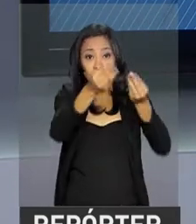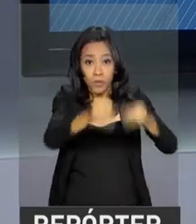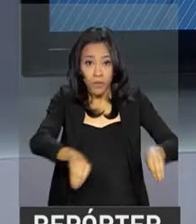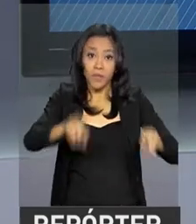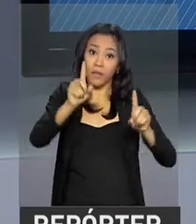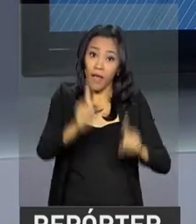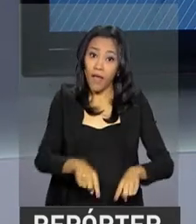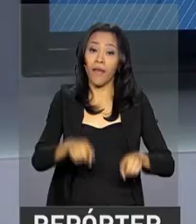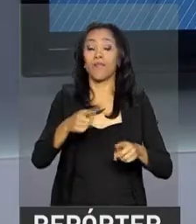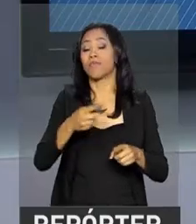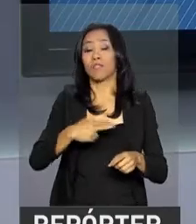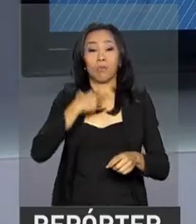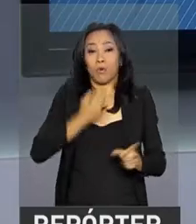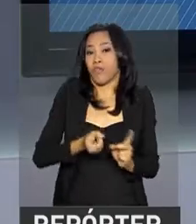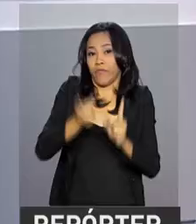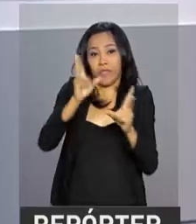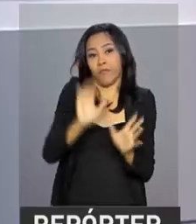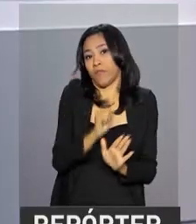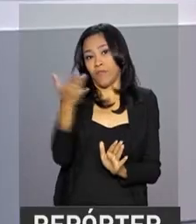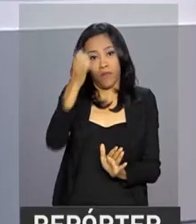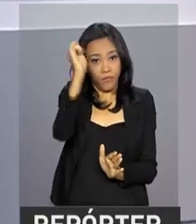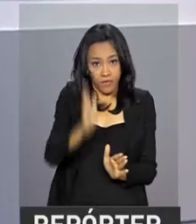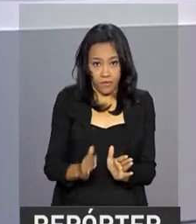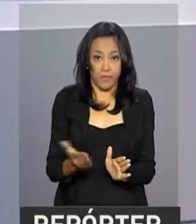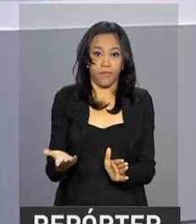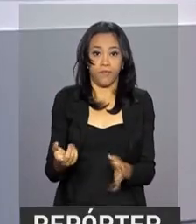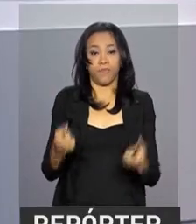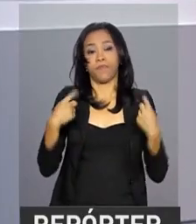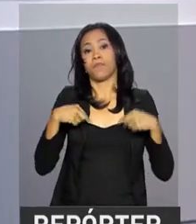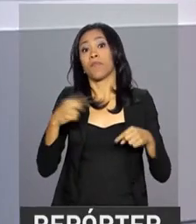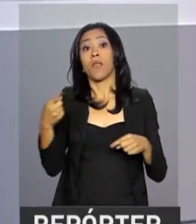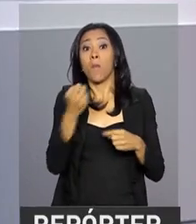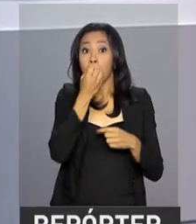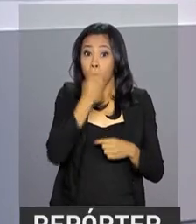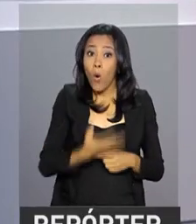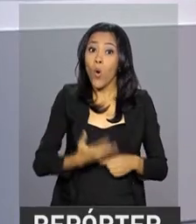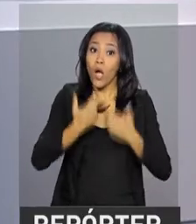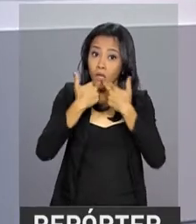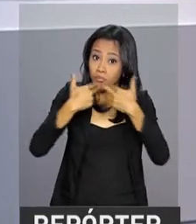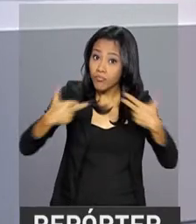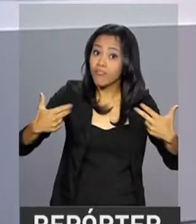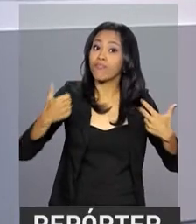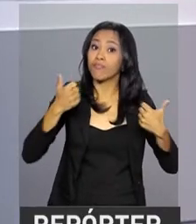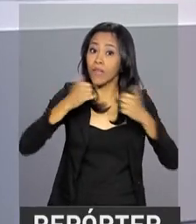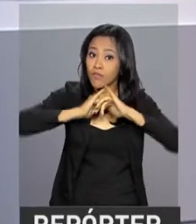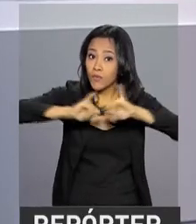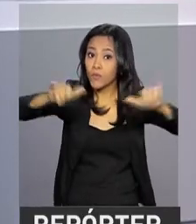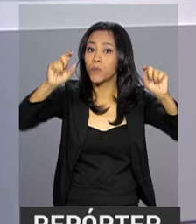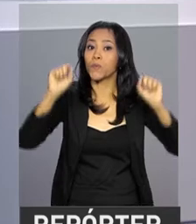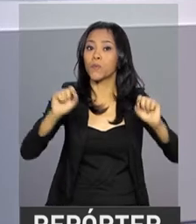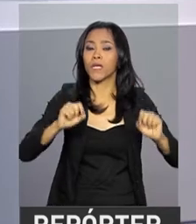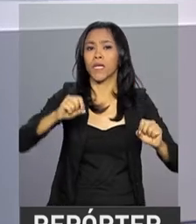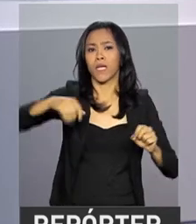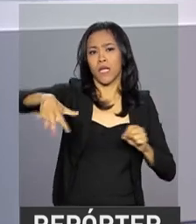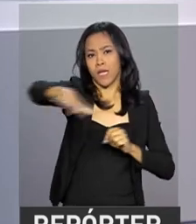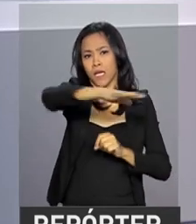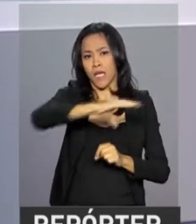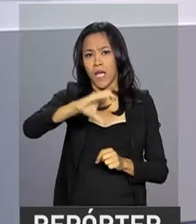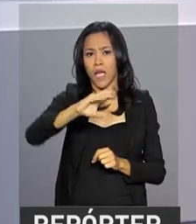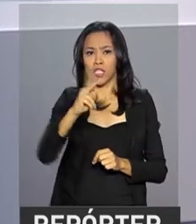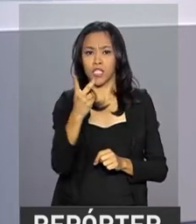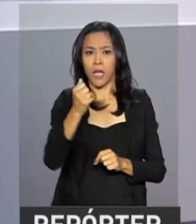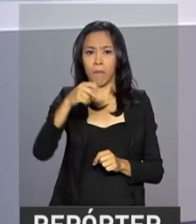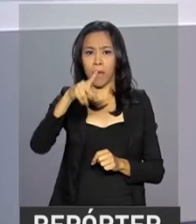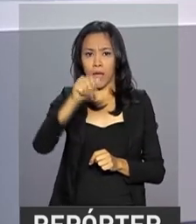restrições à exportação de carne e agora uma notícia boa e muito esperada o parque nacional da chapada dos veadeiros